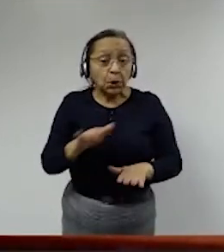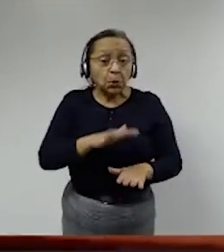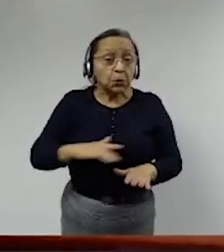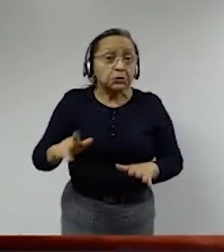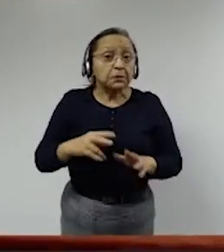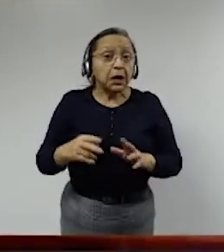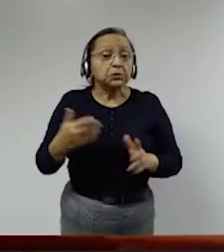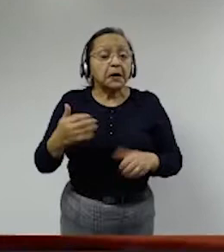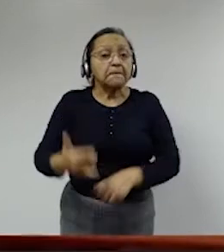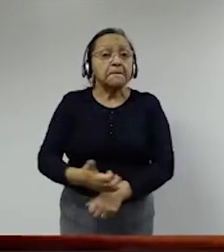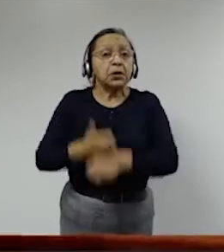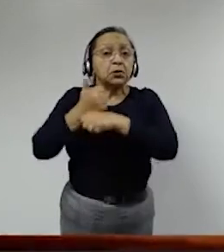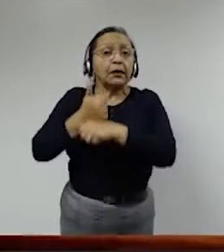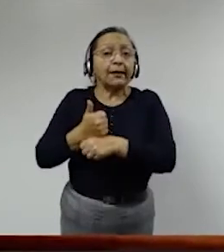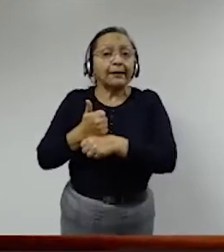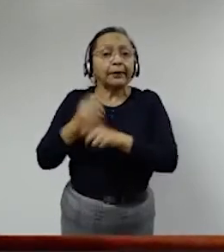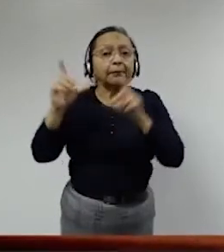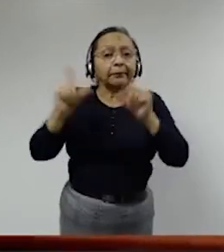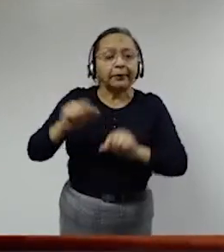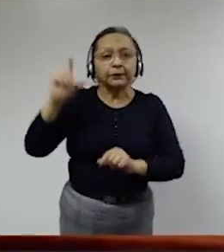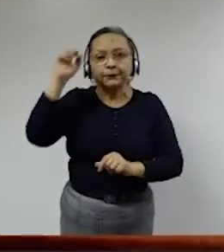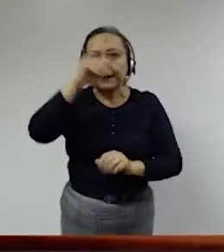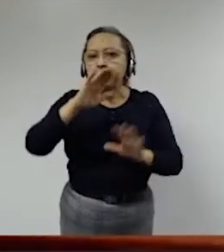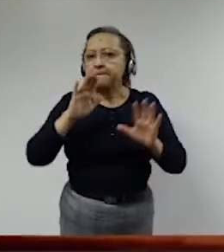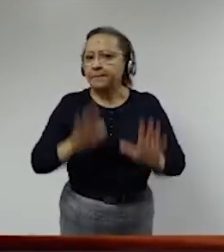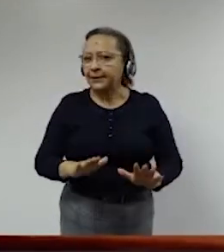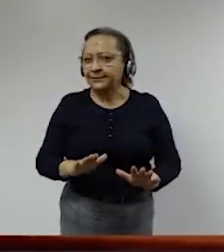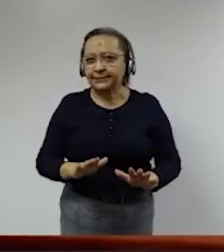para minorar as dificuldades, mas definitivamente não